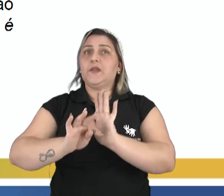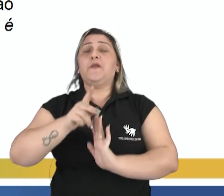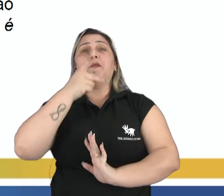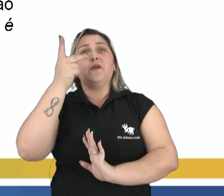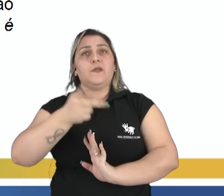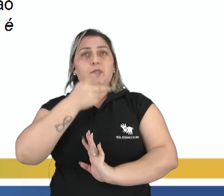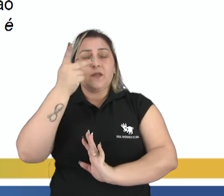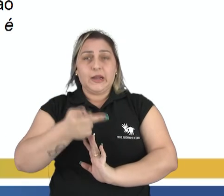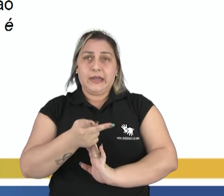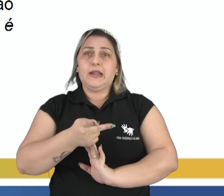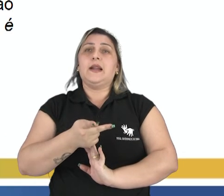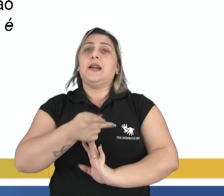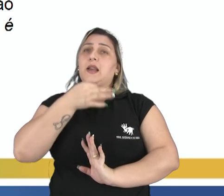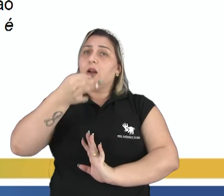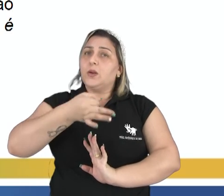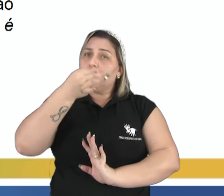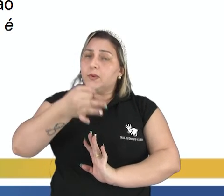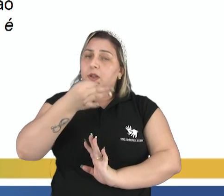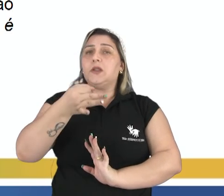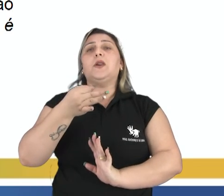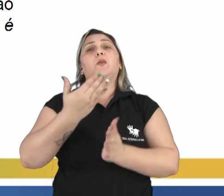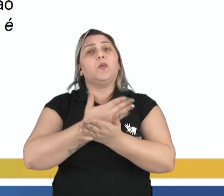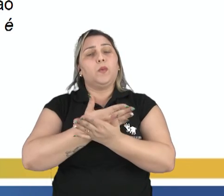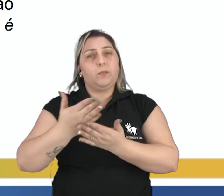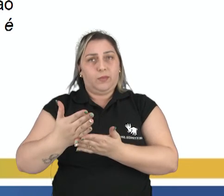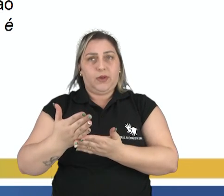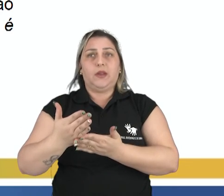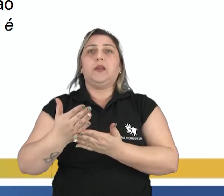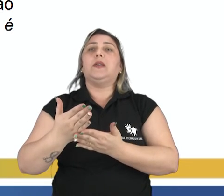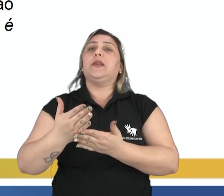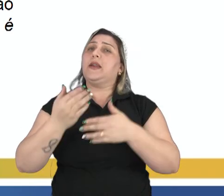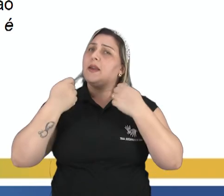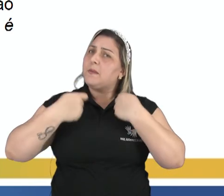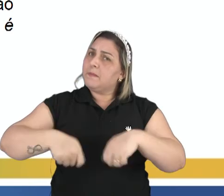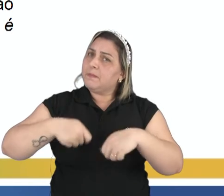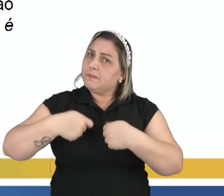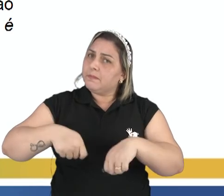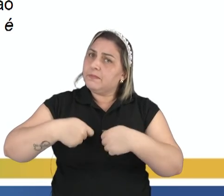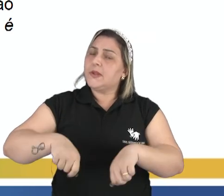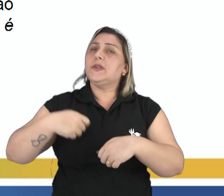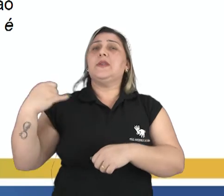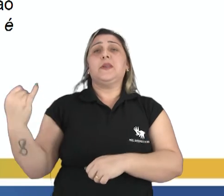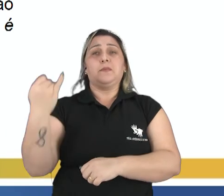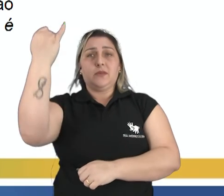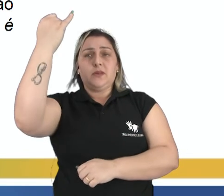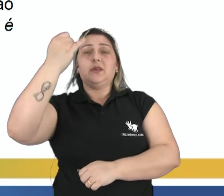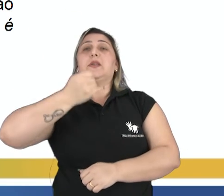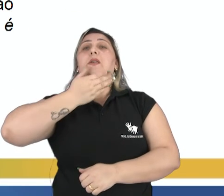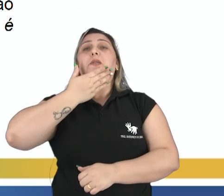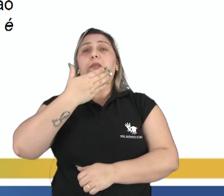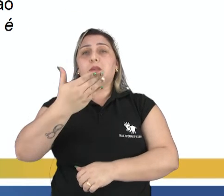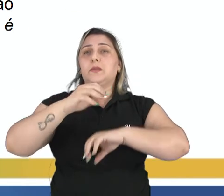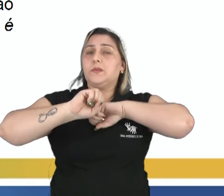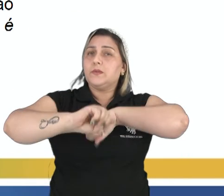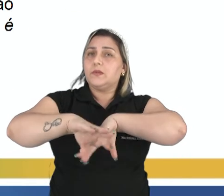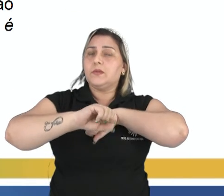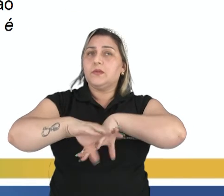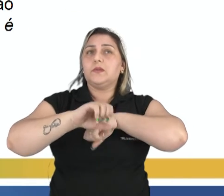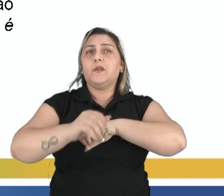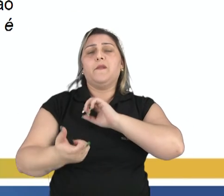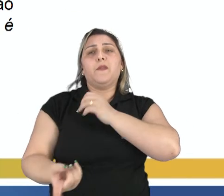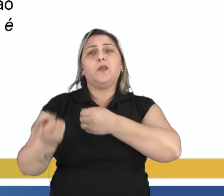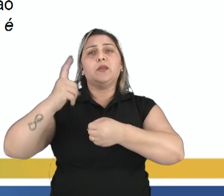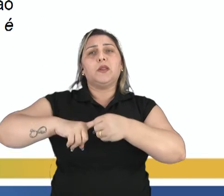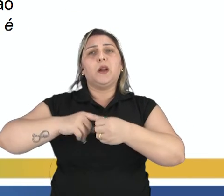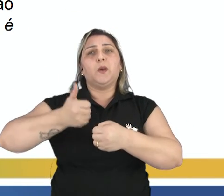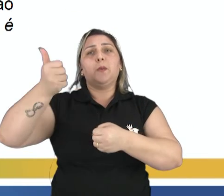reafirma seu posicionamento inicial a favor das campanhas educativas, tá? Retomando o que disseram lá no primeiro